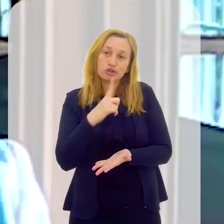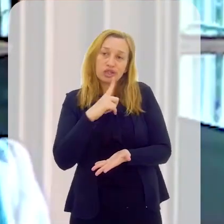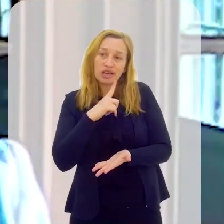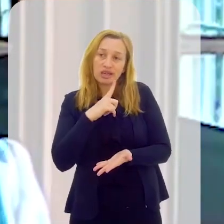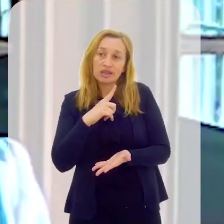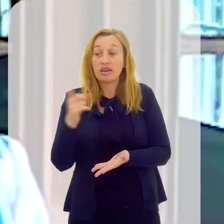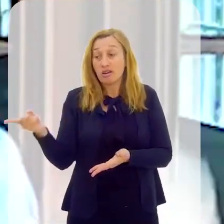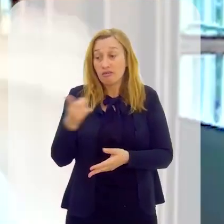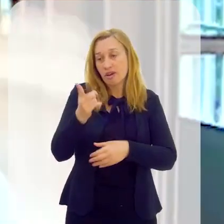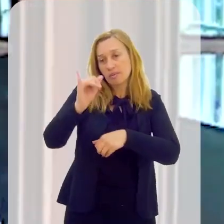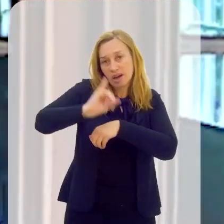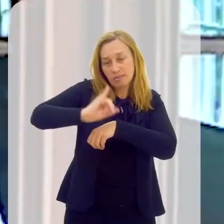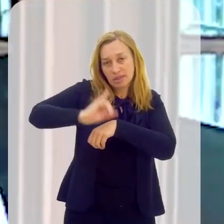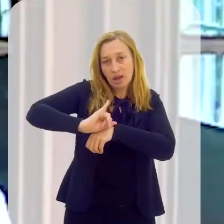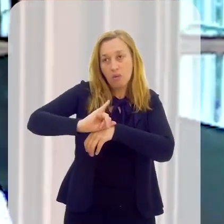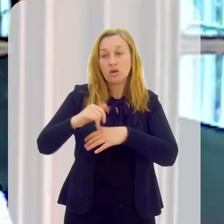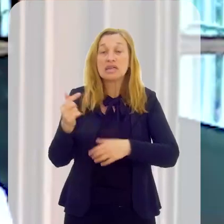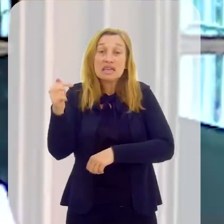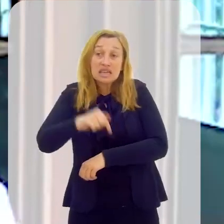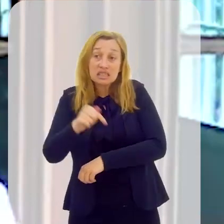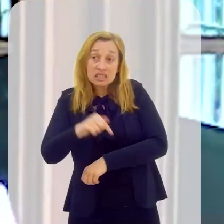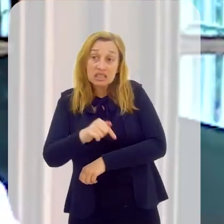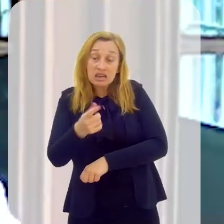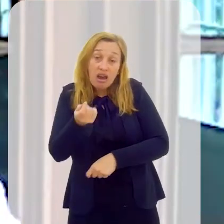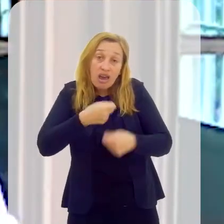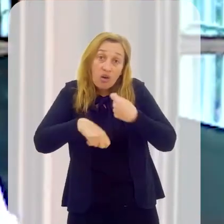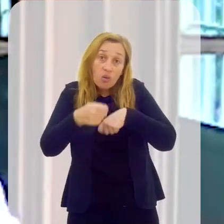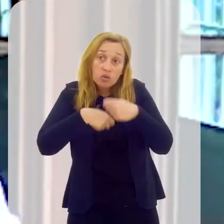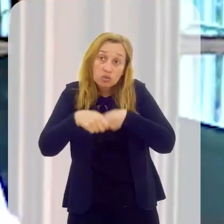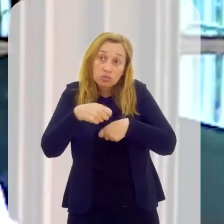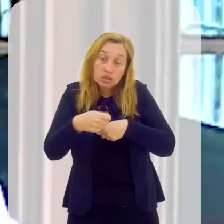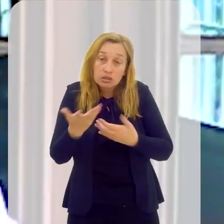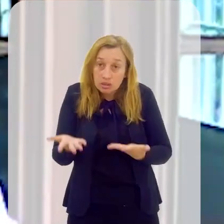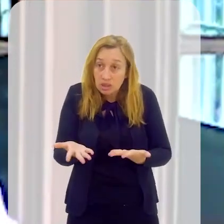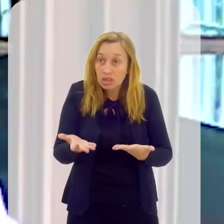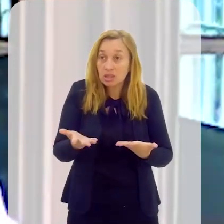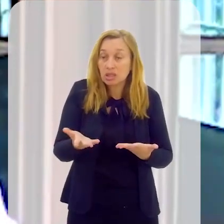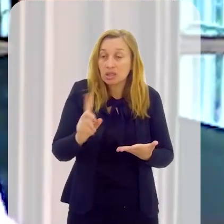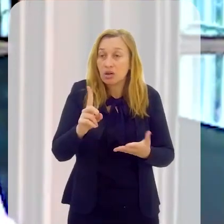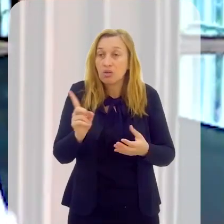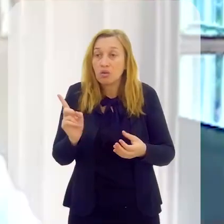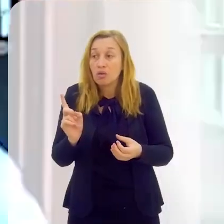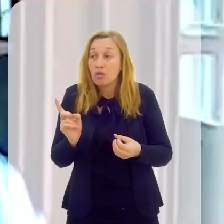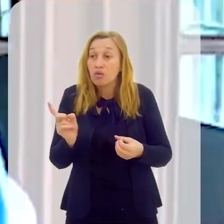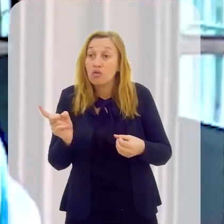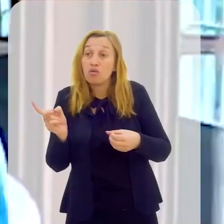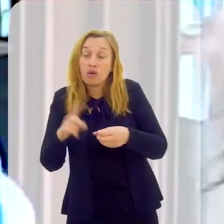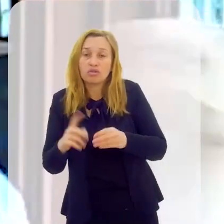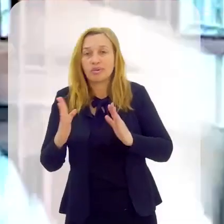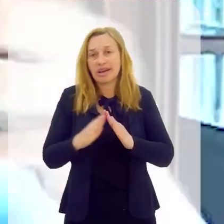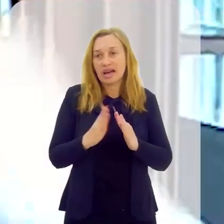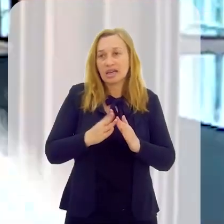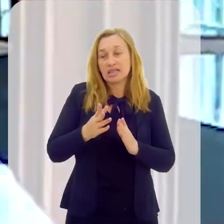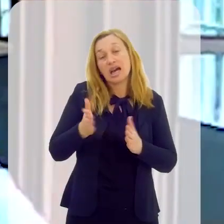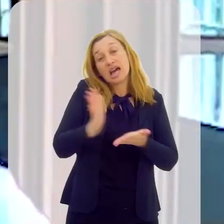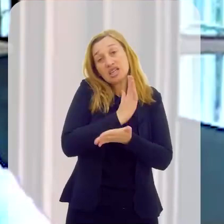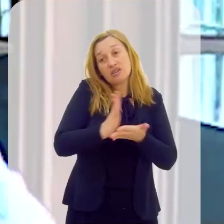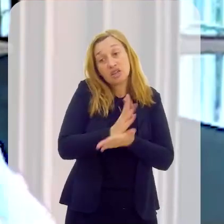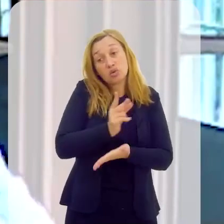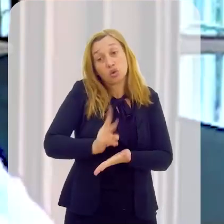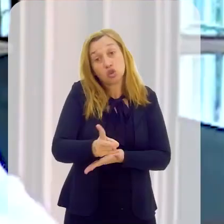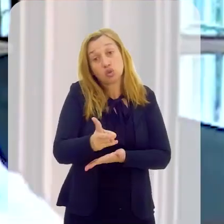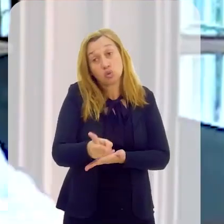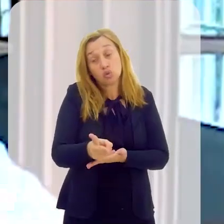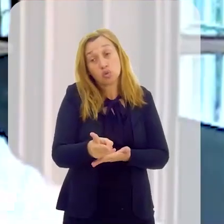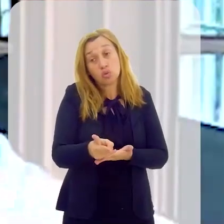muito disso, né? Migra para a capital e aí, quando migra, muita gente não retorna, né? Muita gente acaba ficando